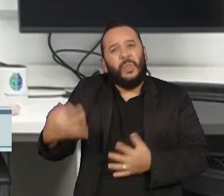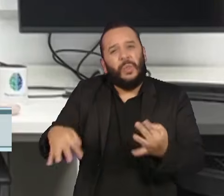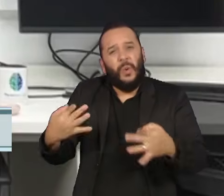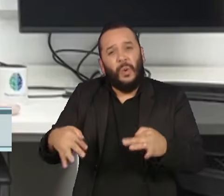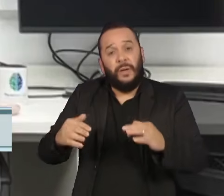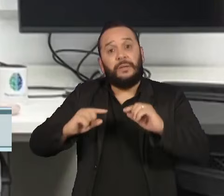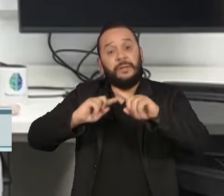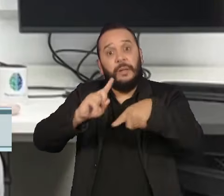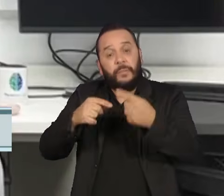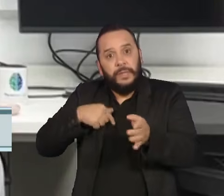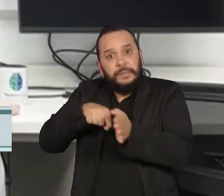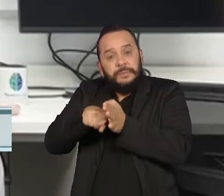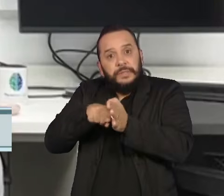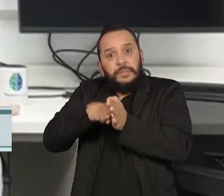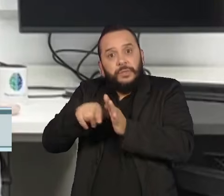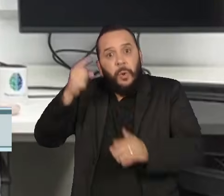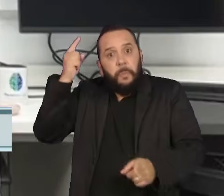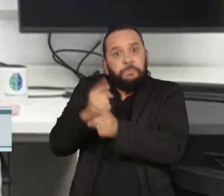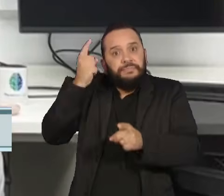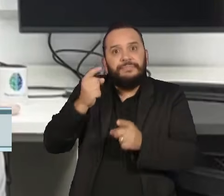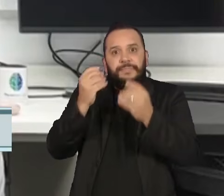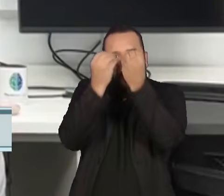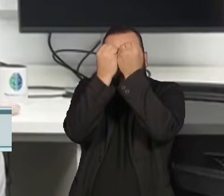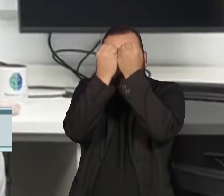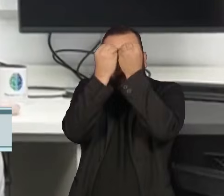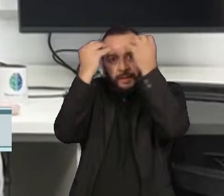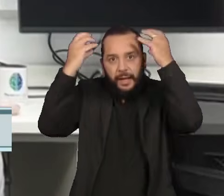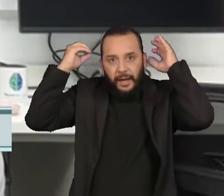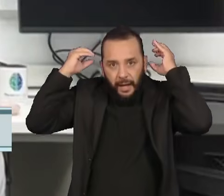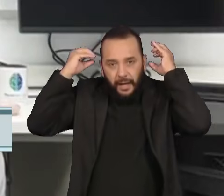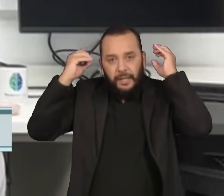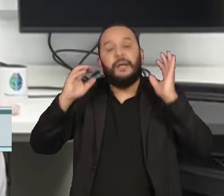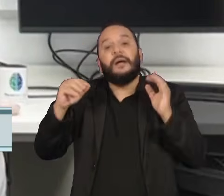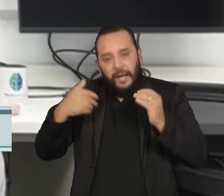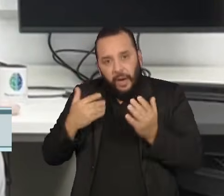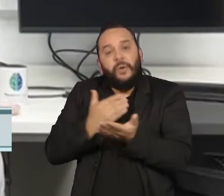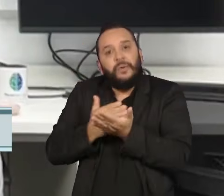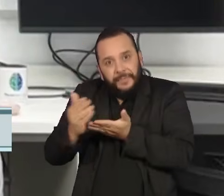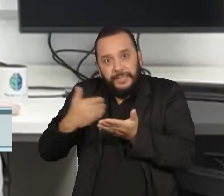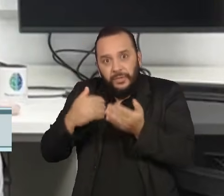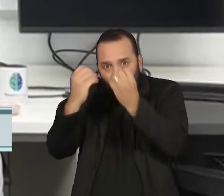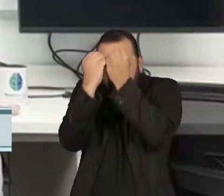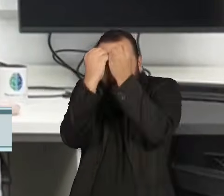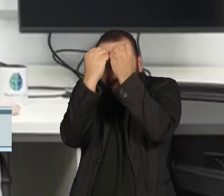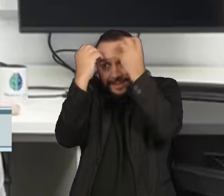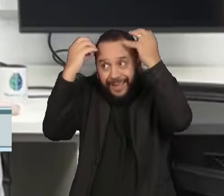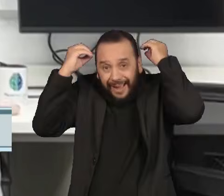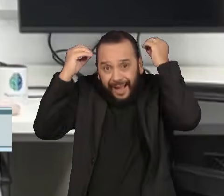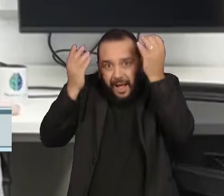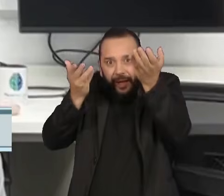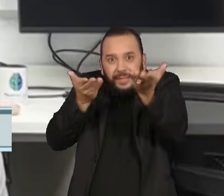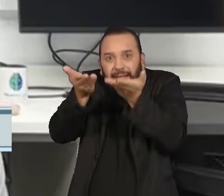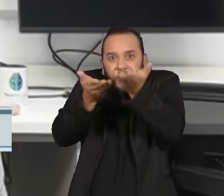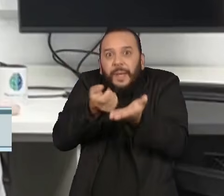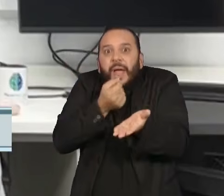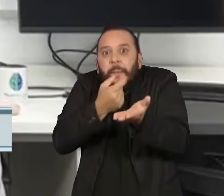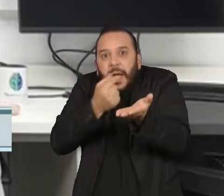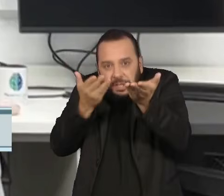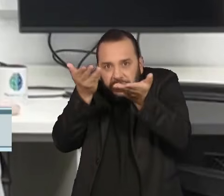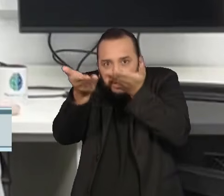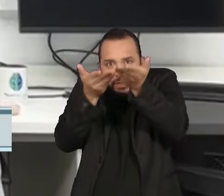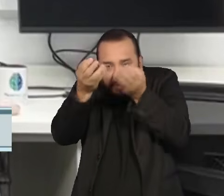né, tiveram tardiamente o diagnóstico de TDAH, e quando eles começaram a tratar o TDAH com a